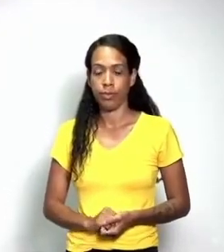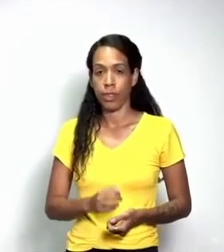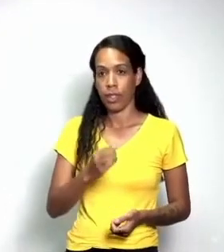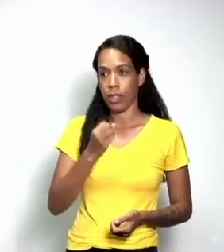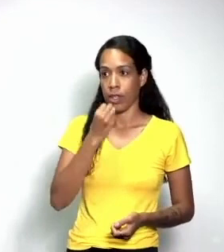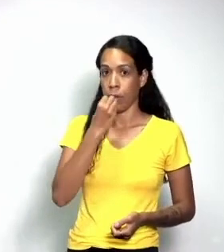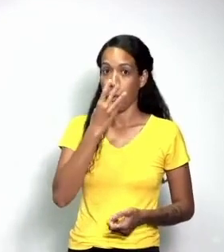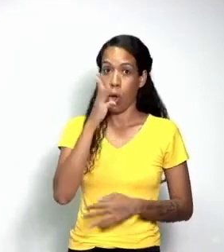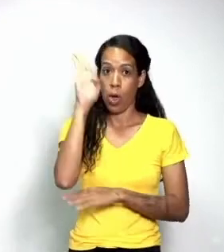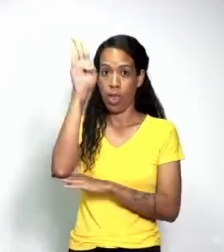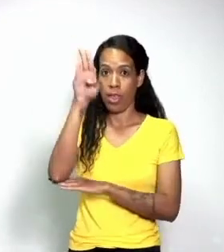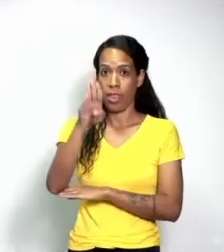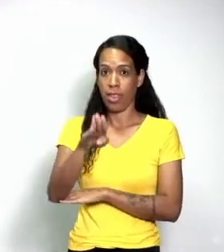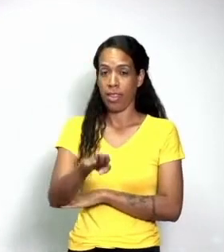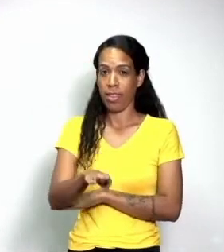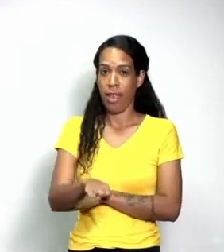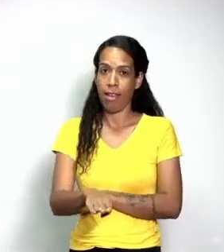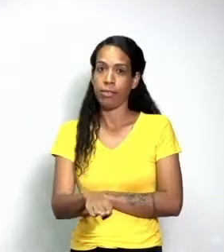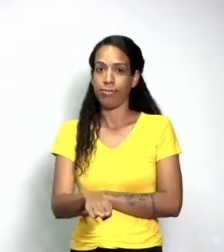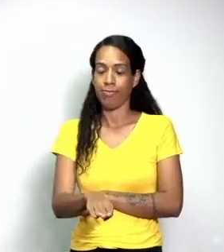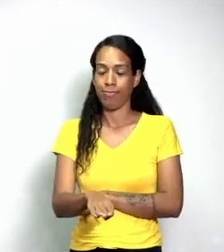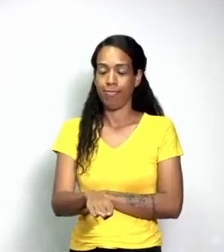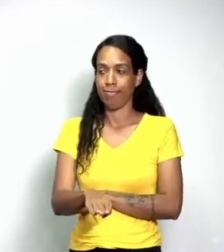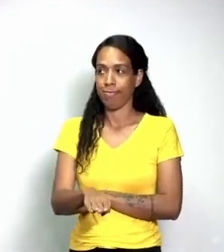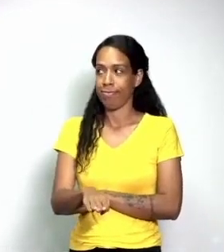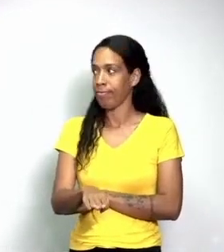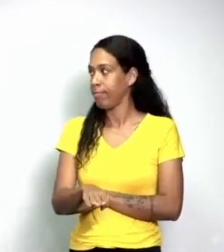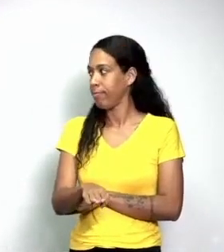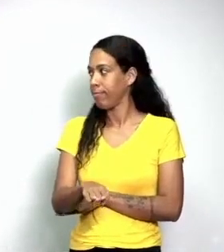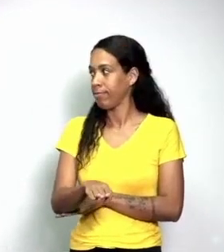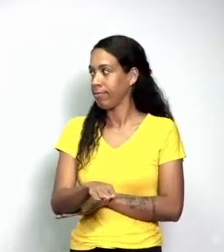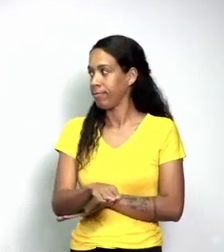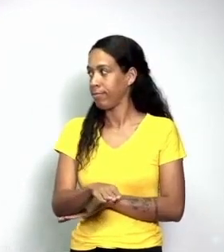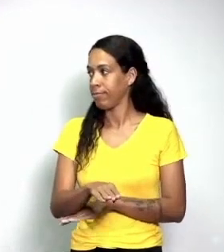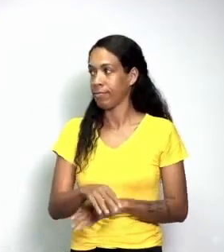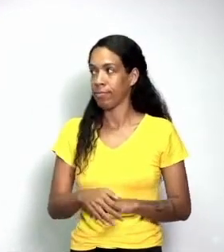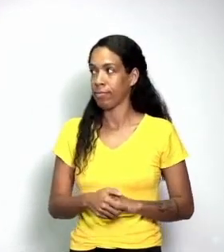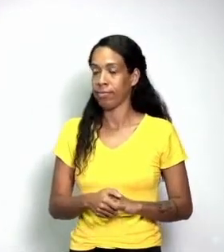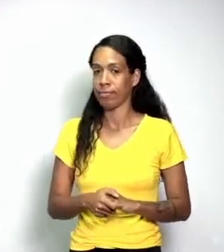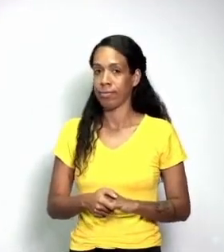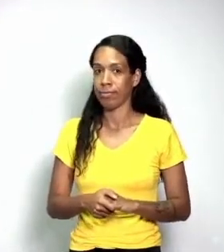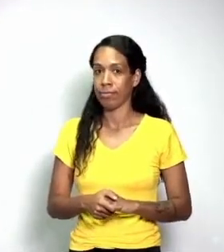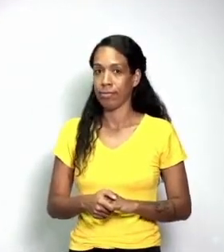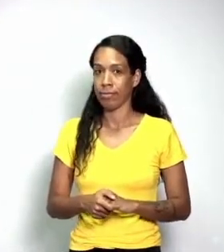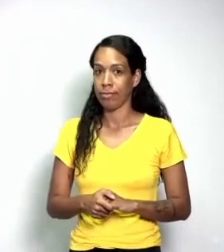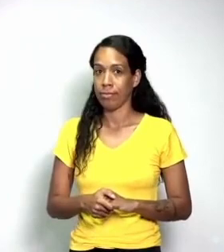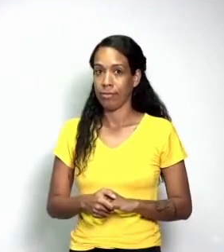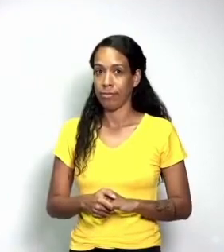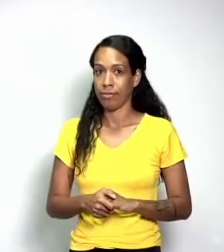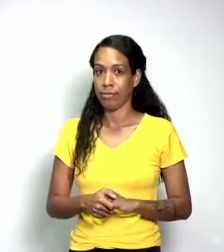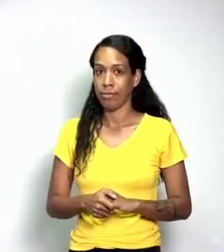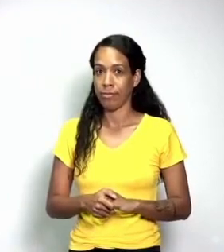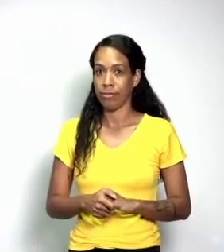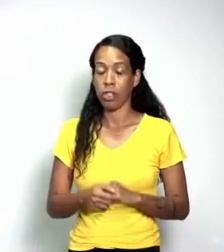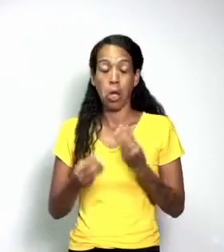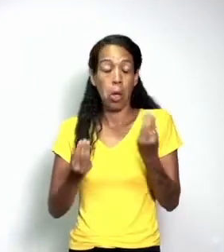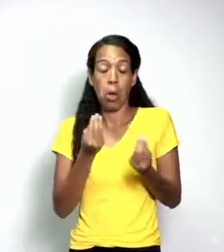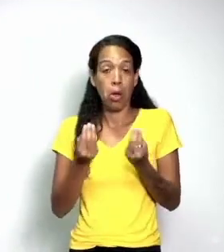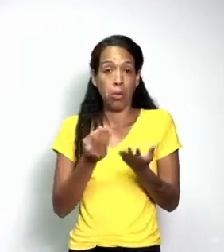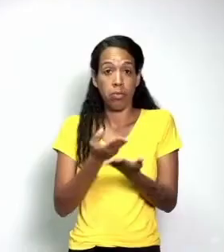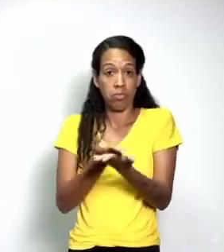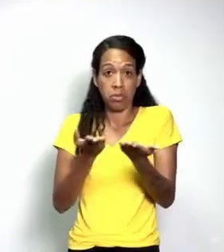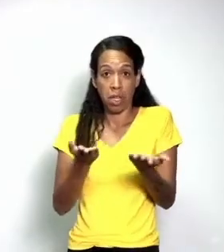Boa tarde. Um pequeno delay aqui na minha voz. Como estamos,